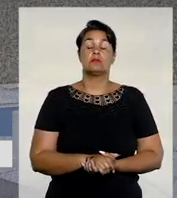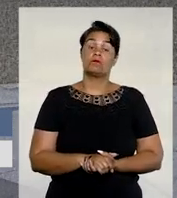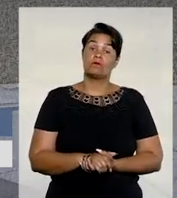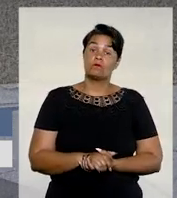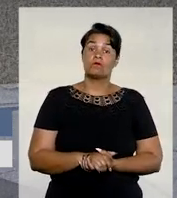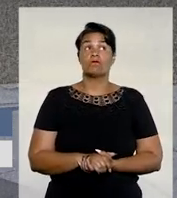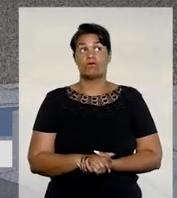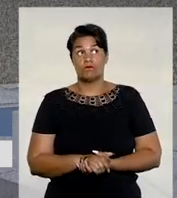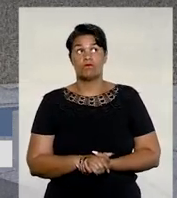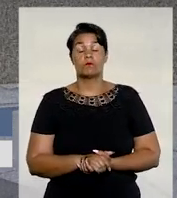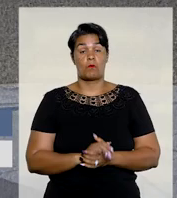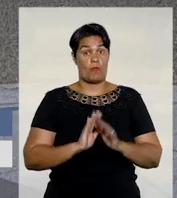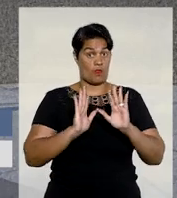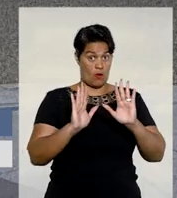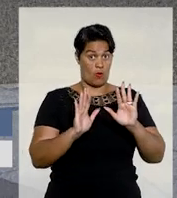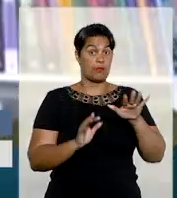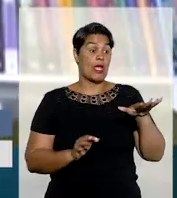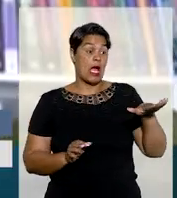penal.